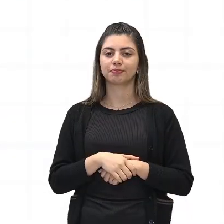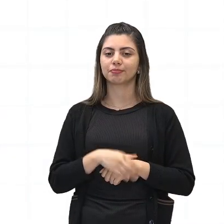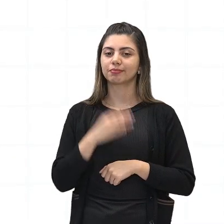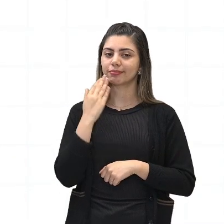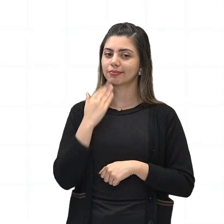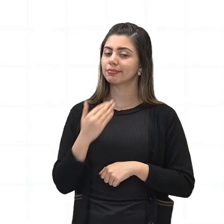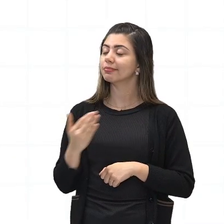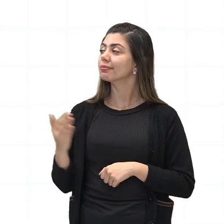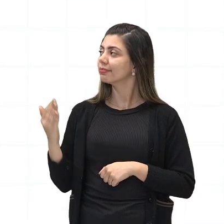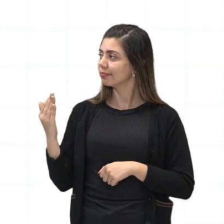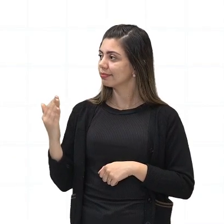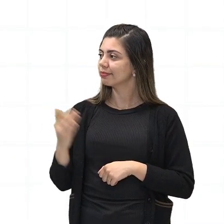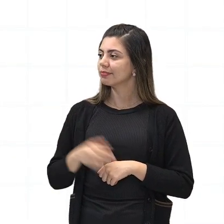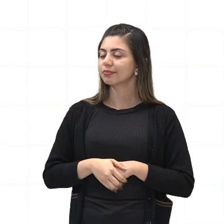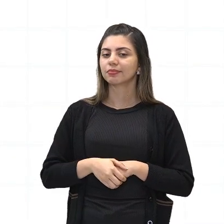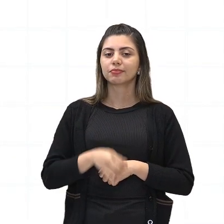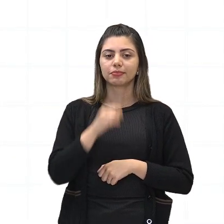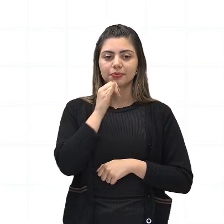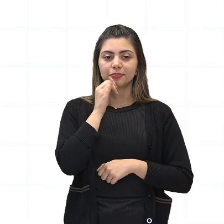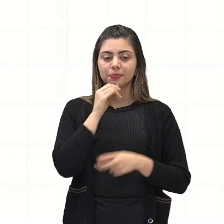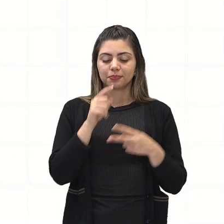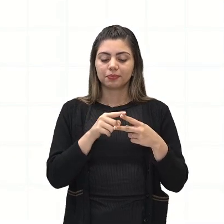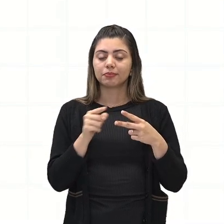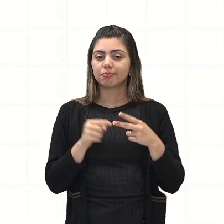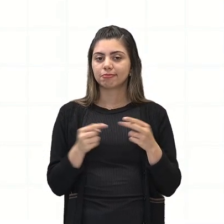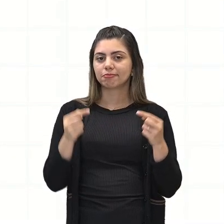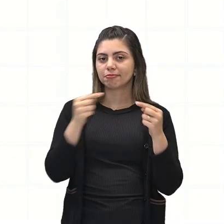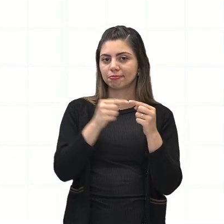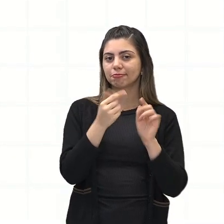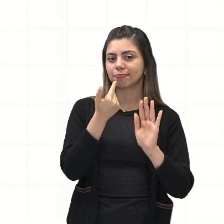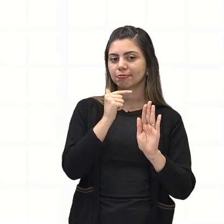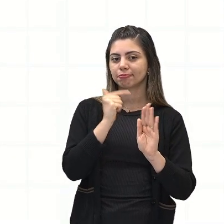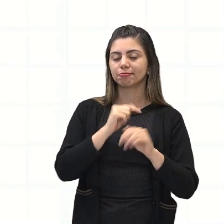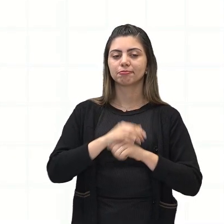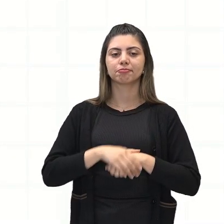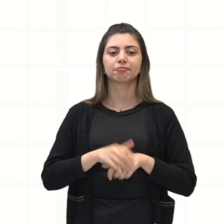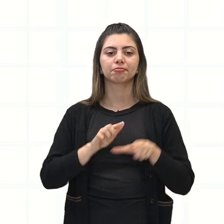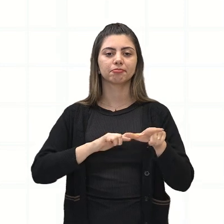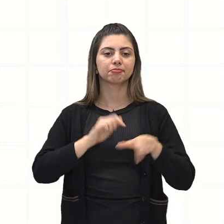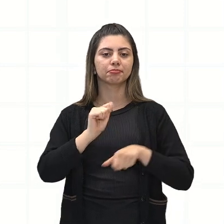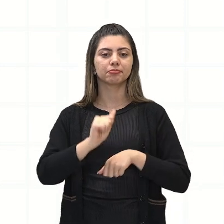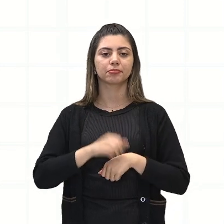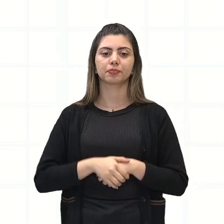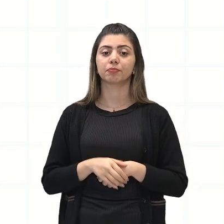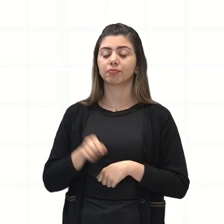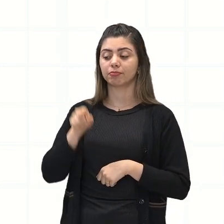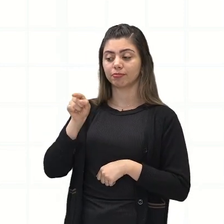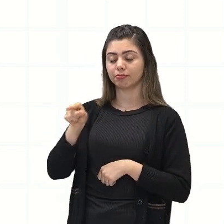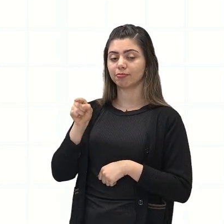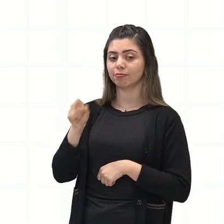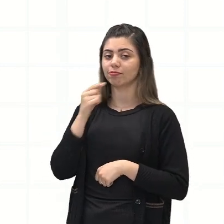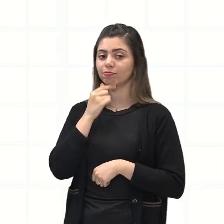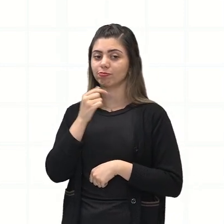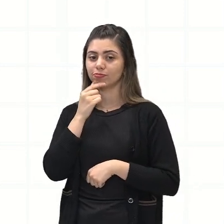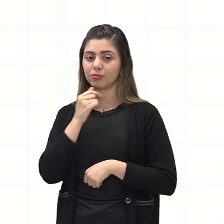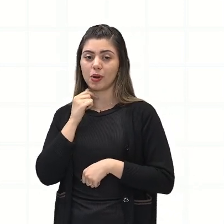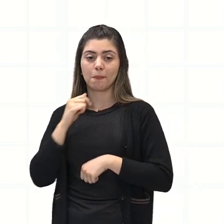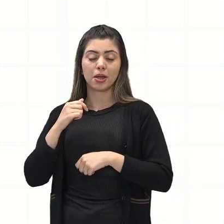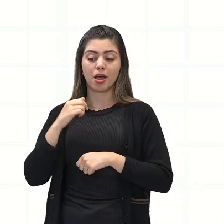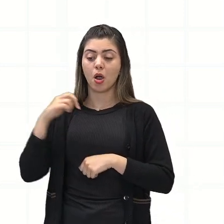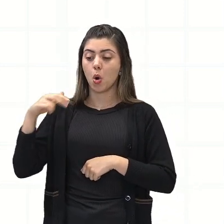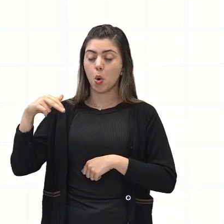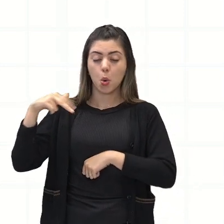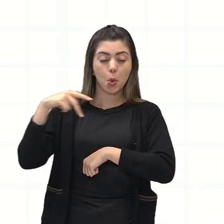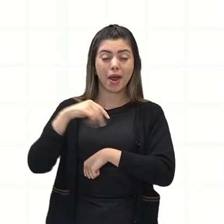tela, acompanhe mais 2 exemplos de ironia. Letra A, ele correu tão